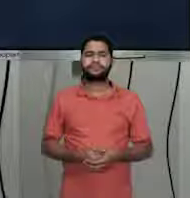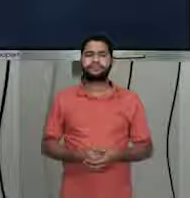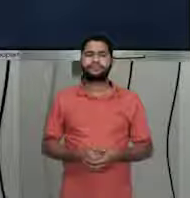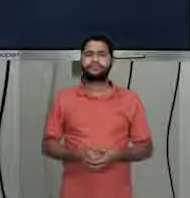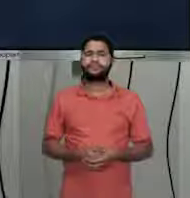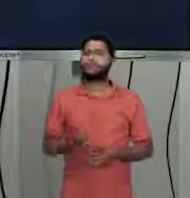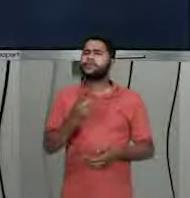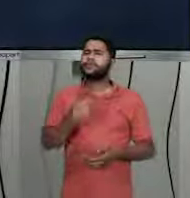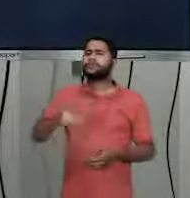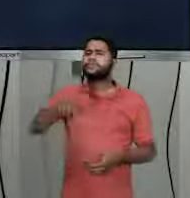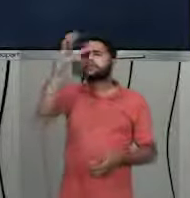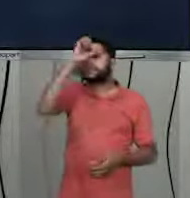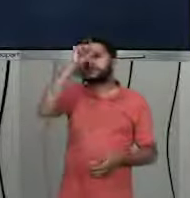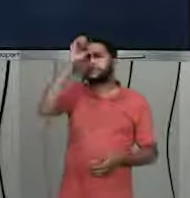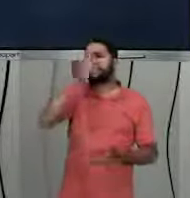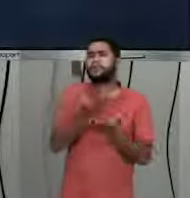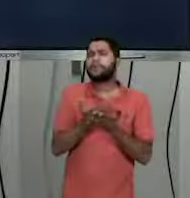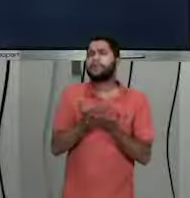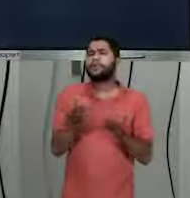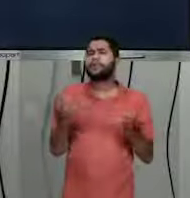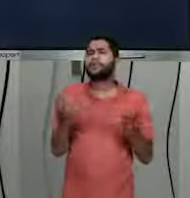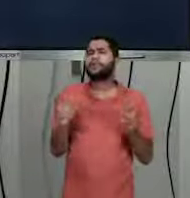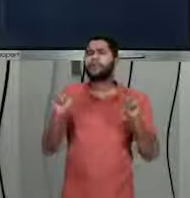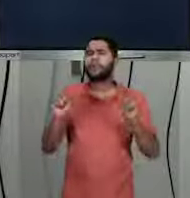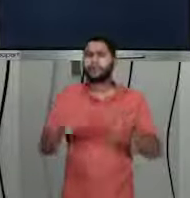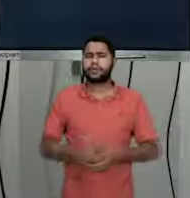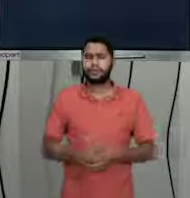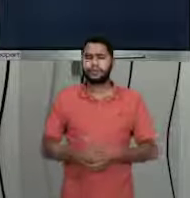O que nós aprendemos na aula de hoje, gente?